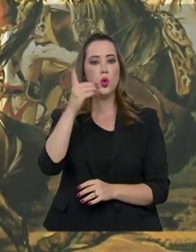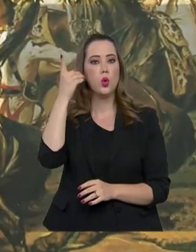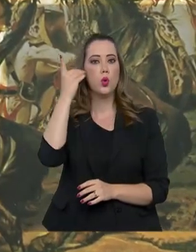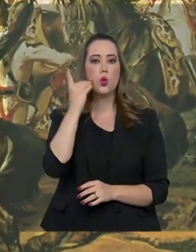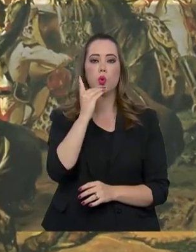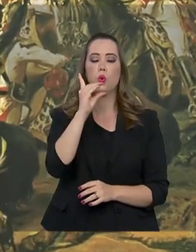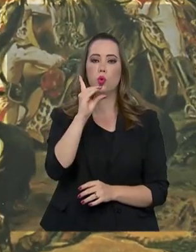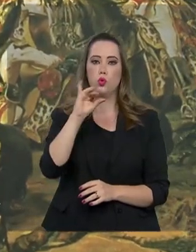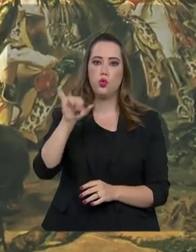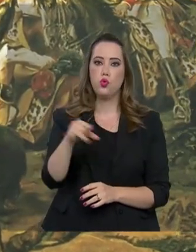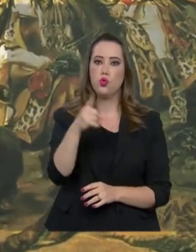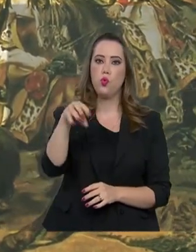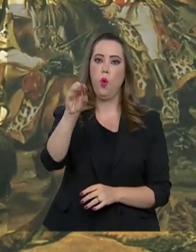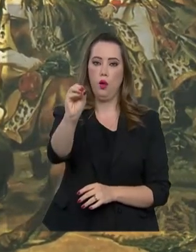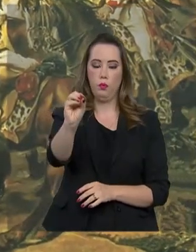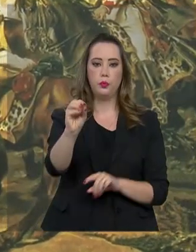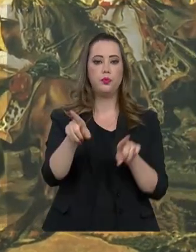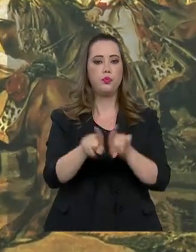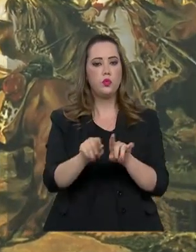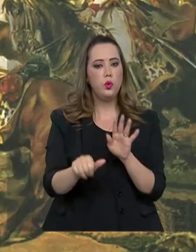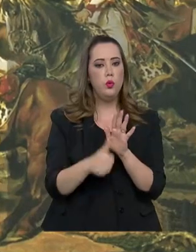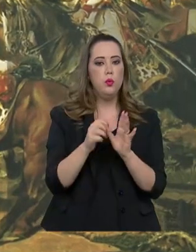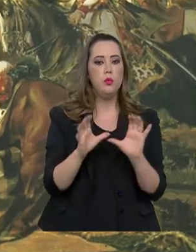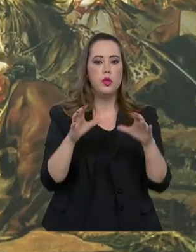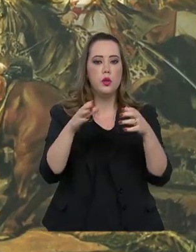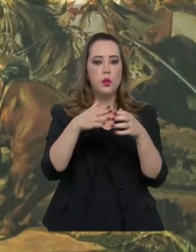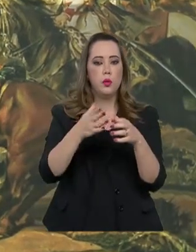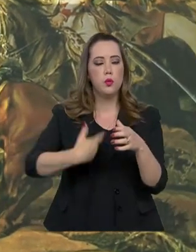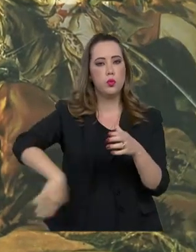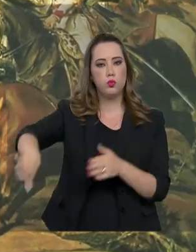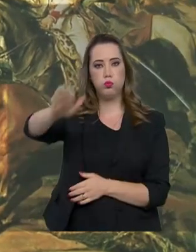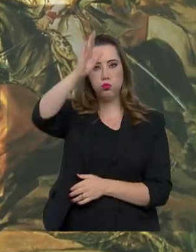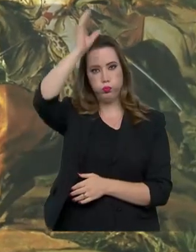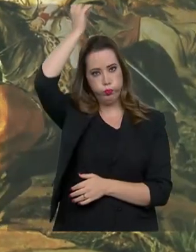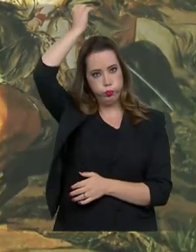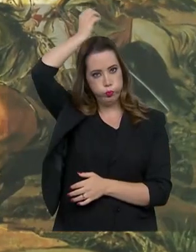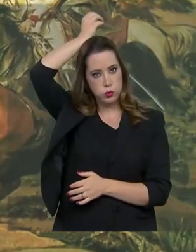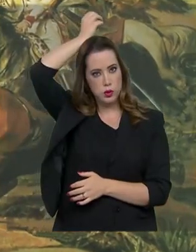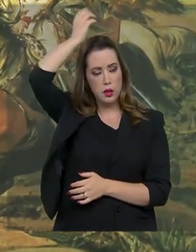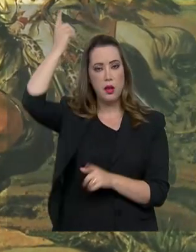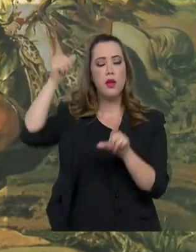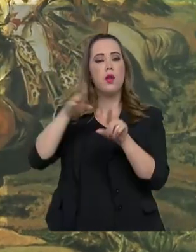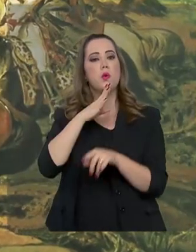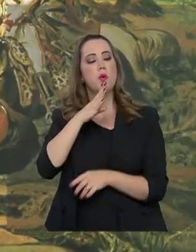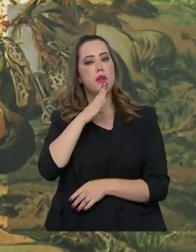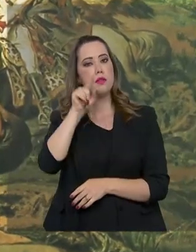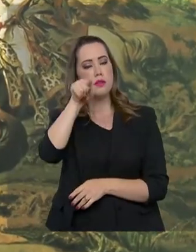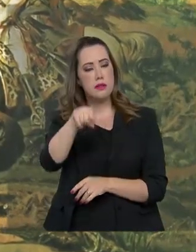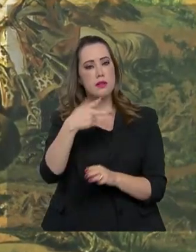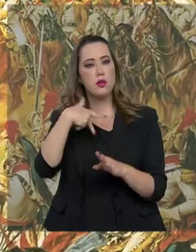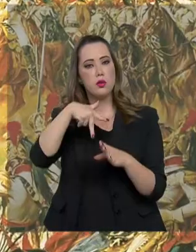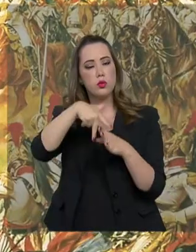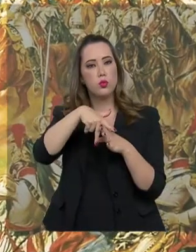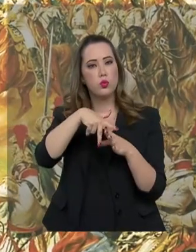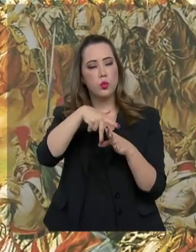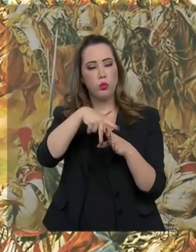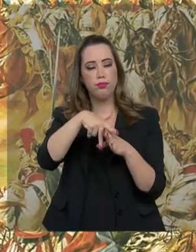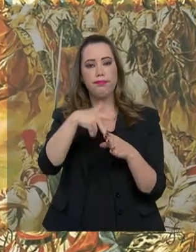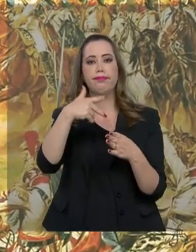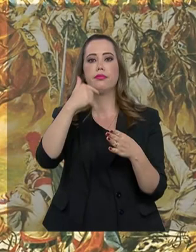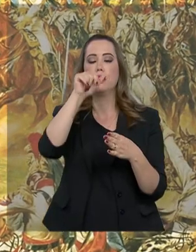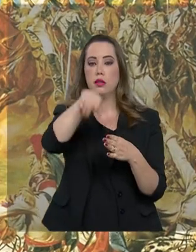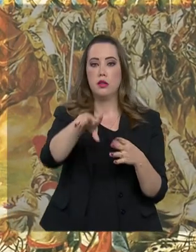primeiro regimento de cavalaria de guardas do Exército Brasileiro, popularmente conhecido como Dragões da Independência,